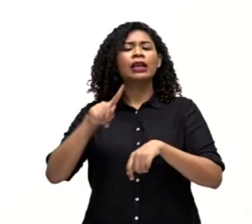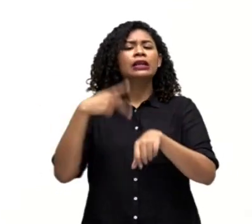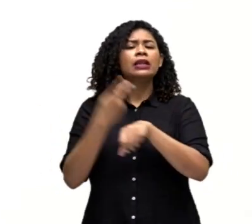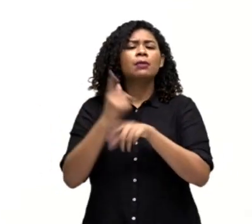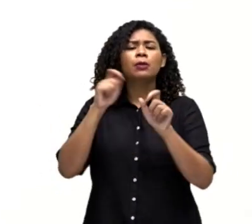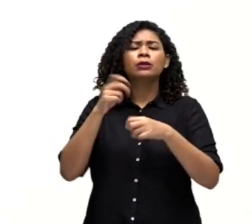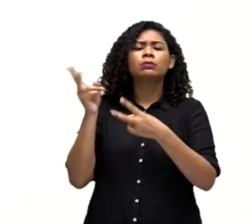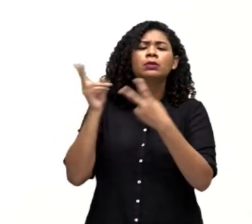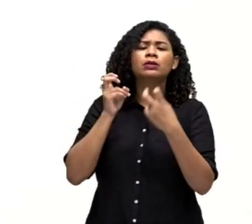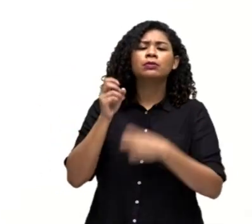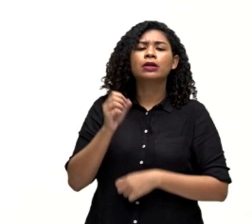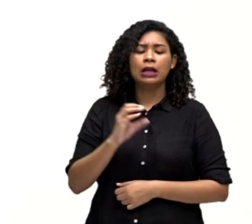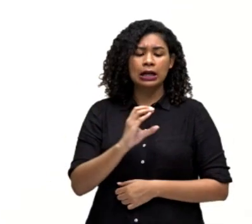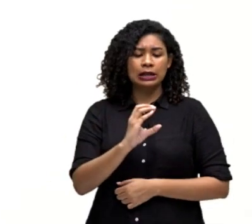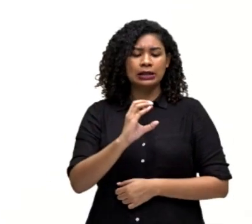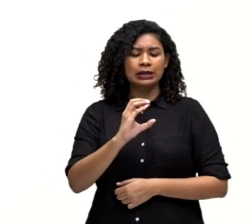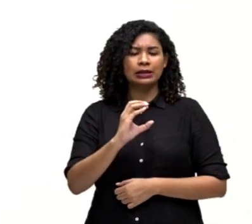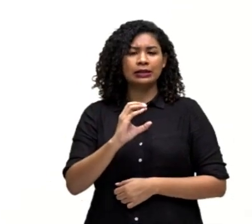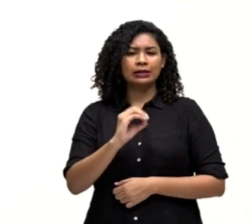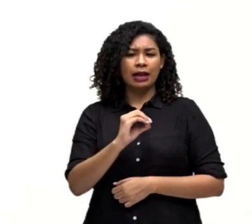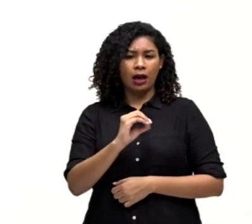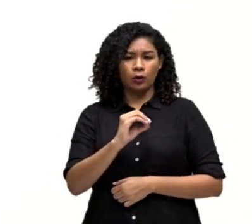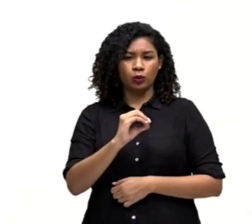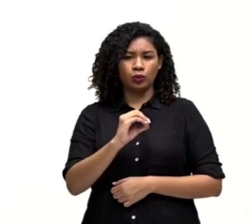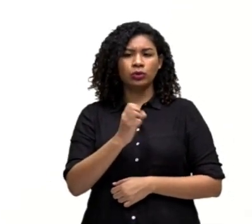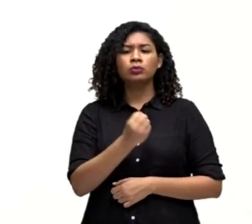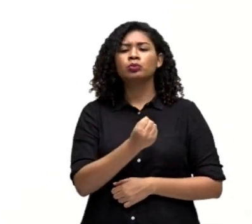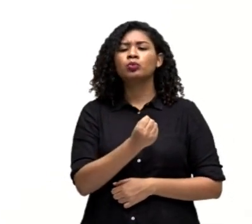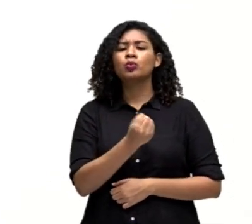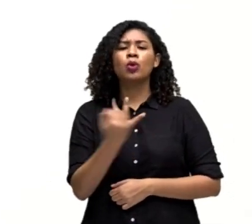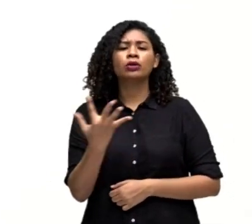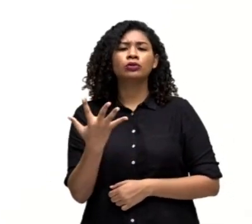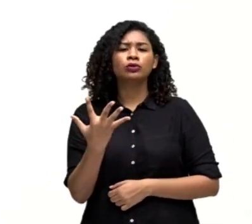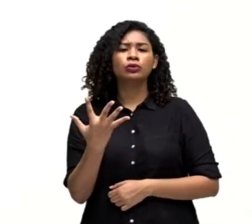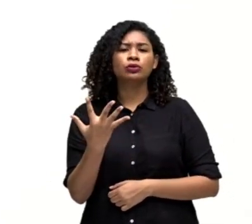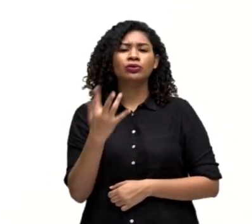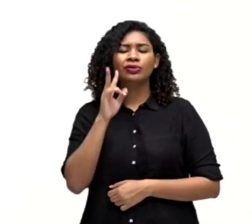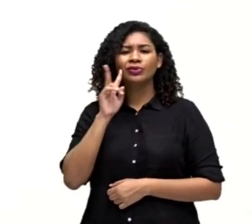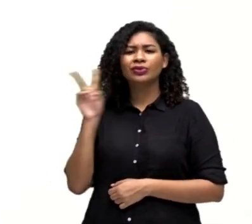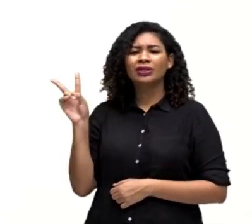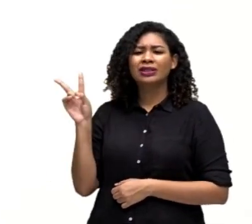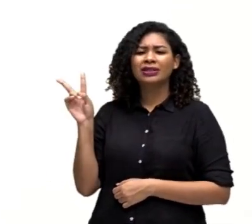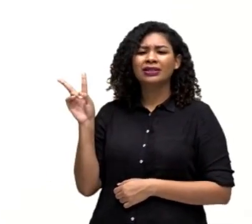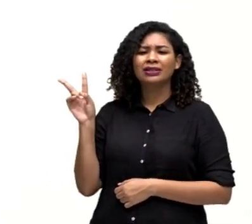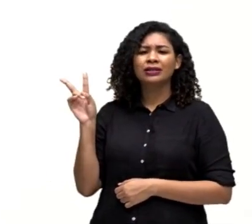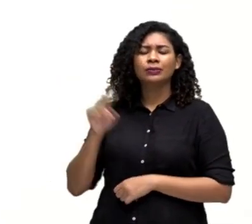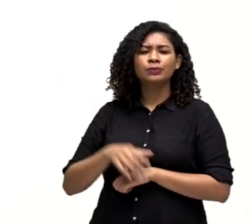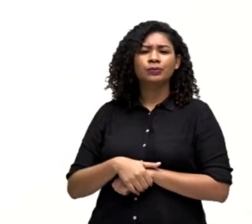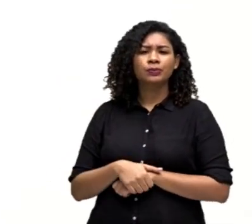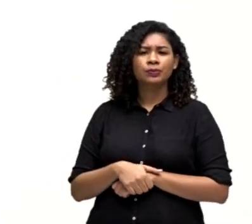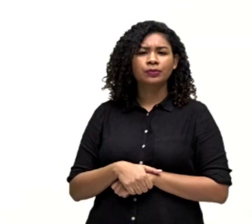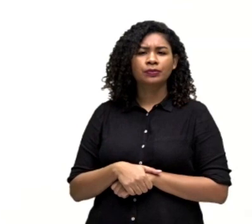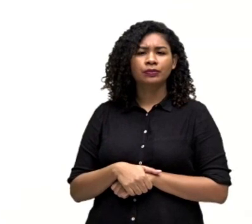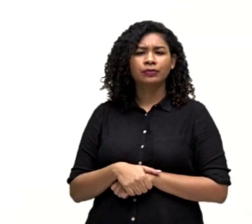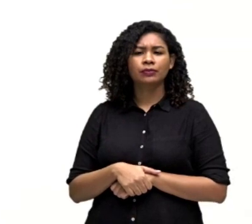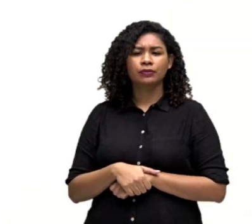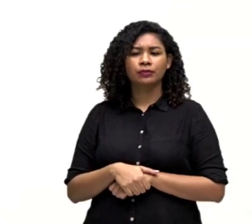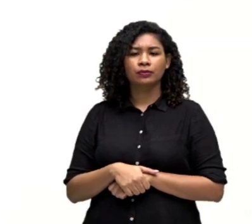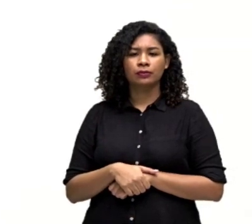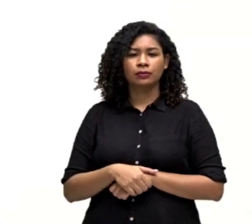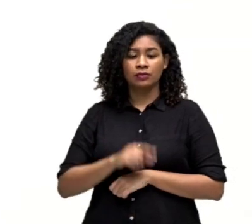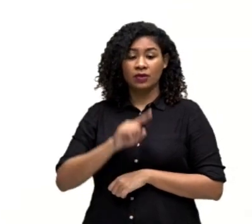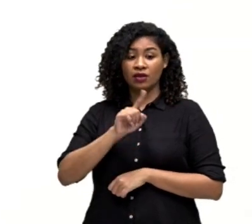a quantidade de casas decimais. Ora, nesse exemplo que eu estou te mostrando, reparem que